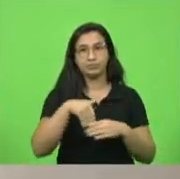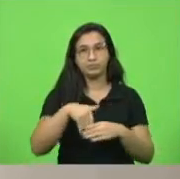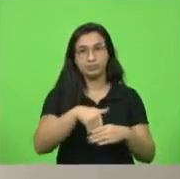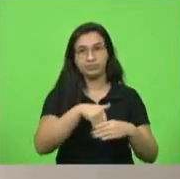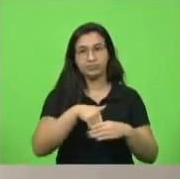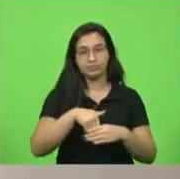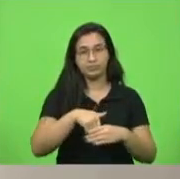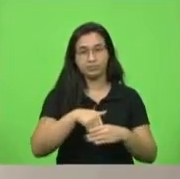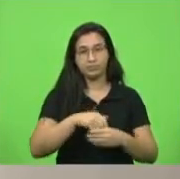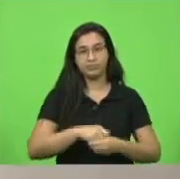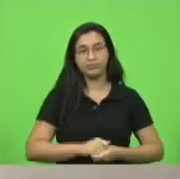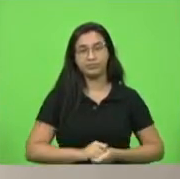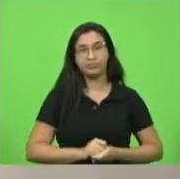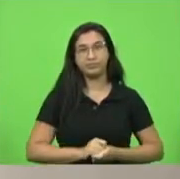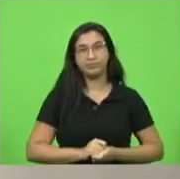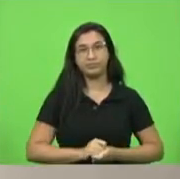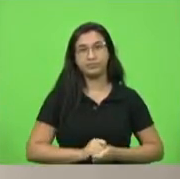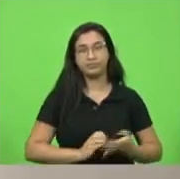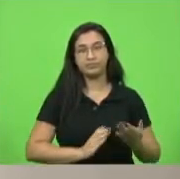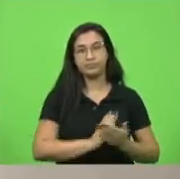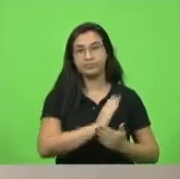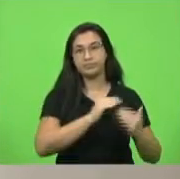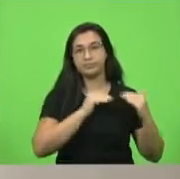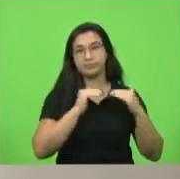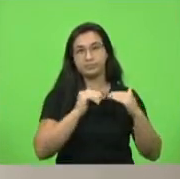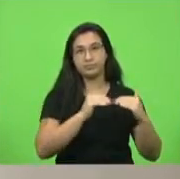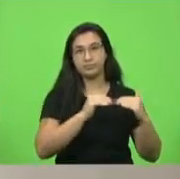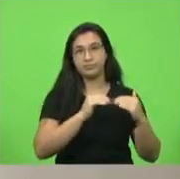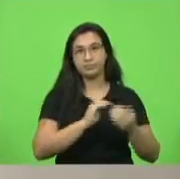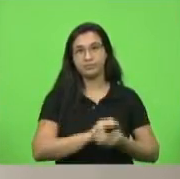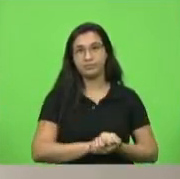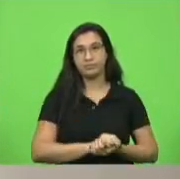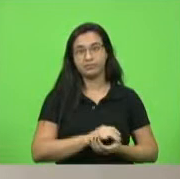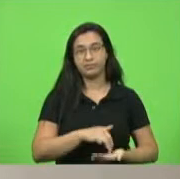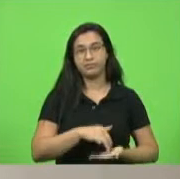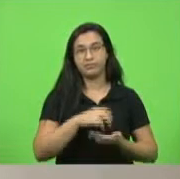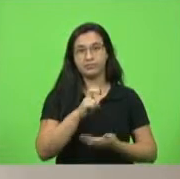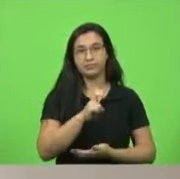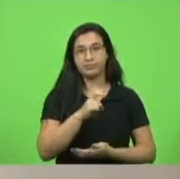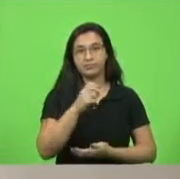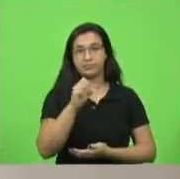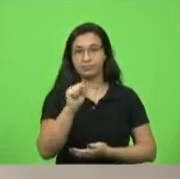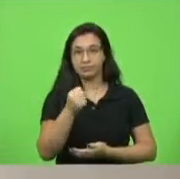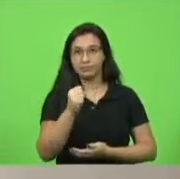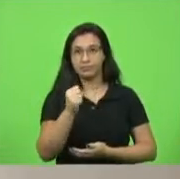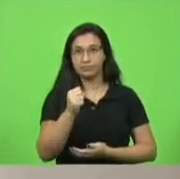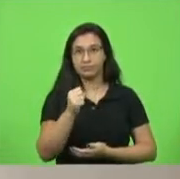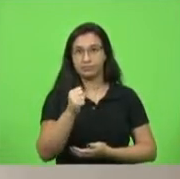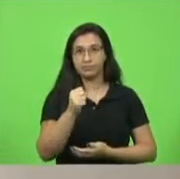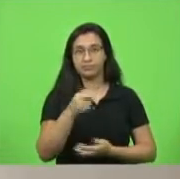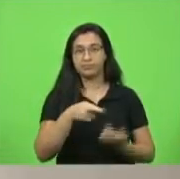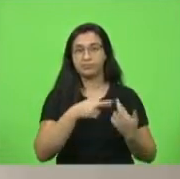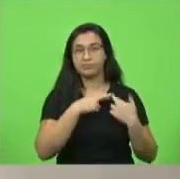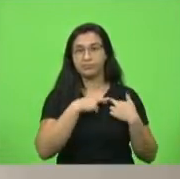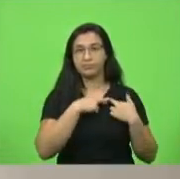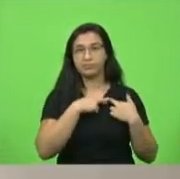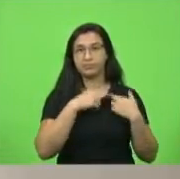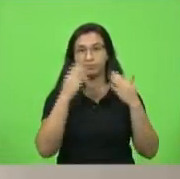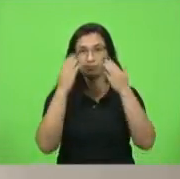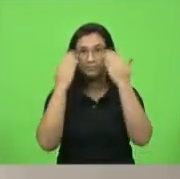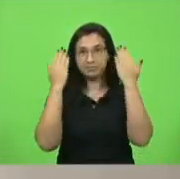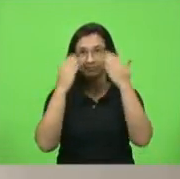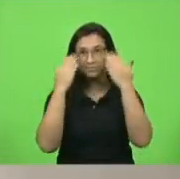aprovam, permaneçam como se encontram. Aprovado por unanimidade. Moção 58, autor deputado José Milton